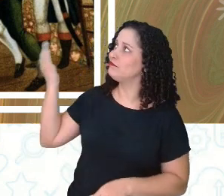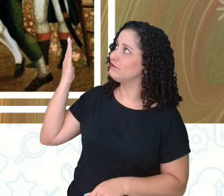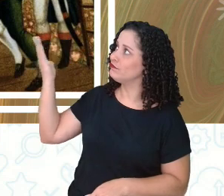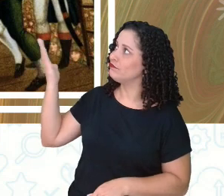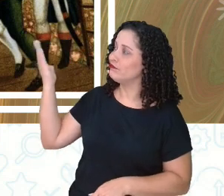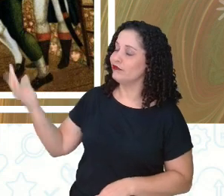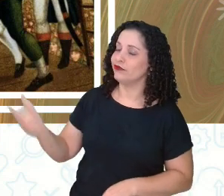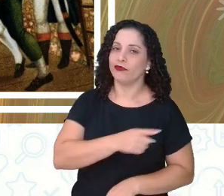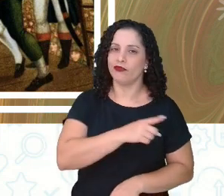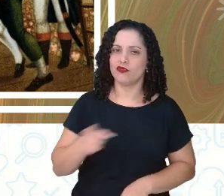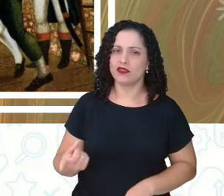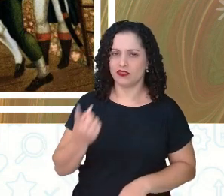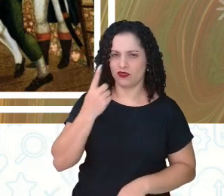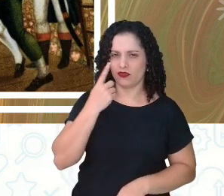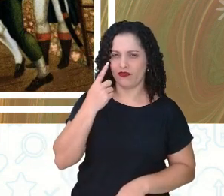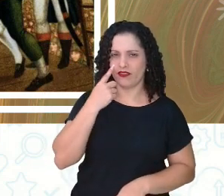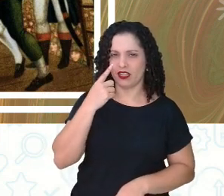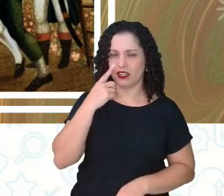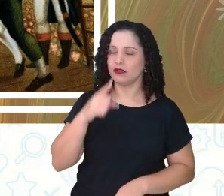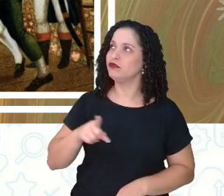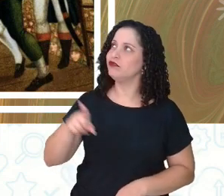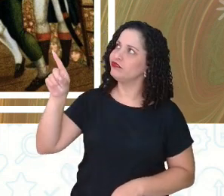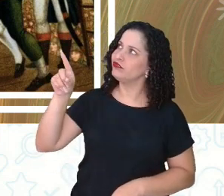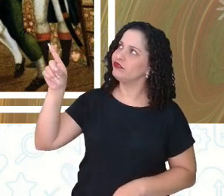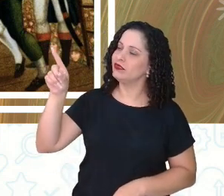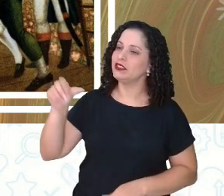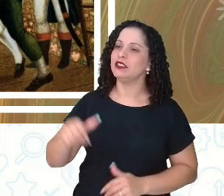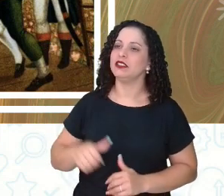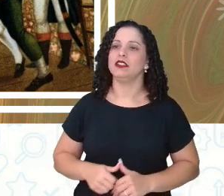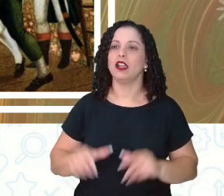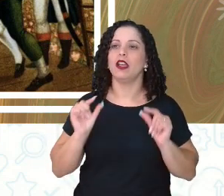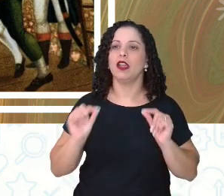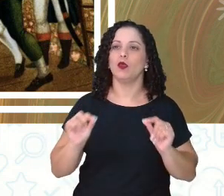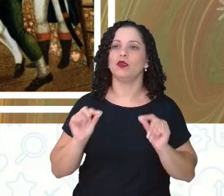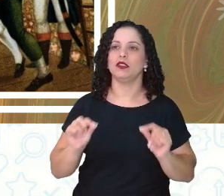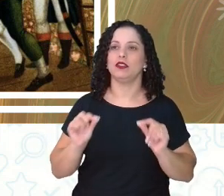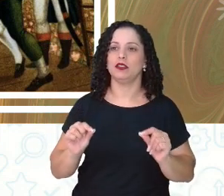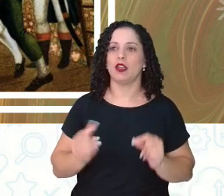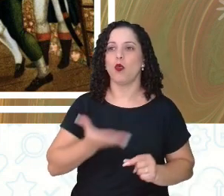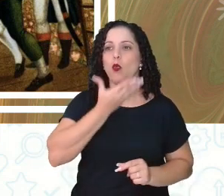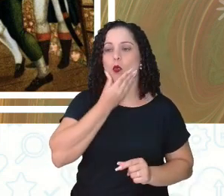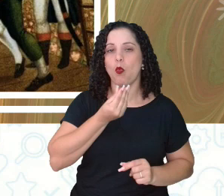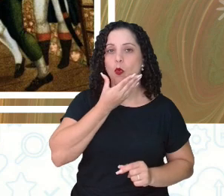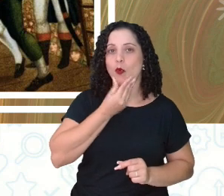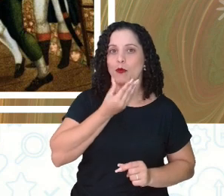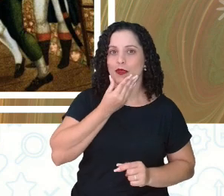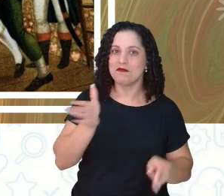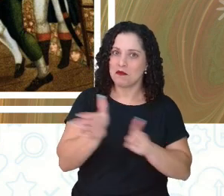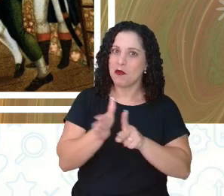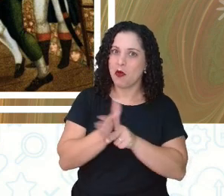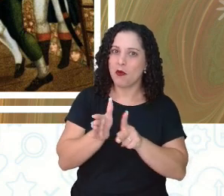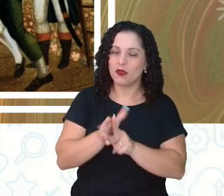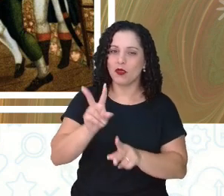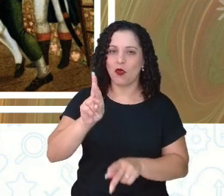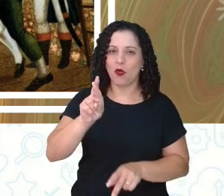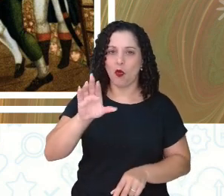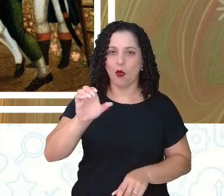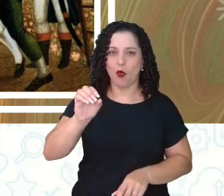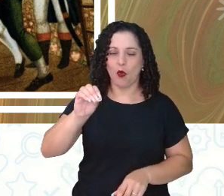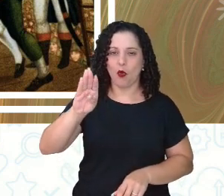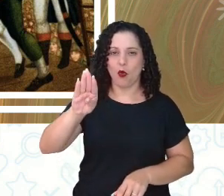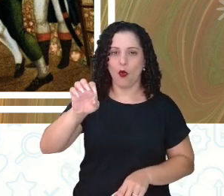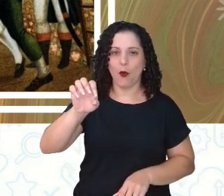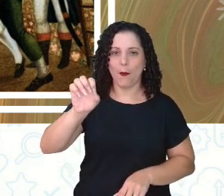vendo aí, menorzinha, né? É o próprio Robespierre sendo vítima do próprio terror que ele colocou